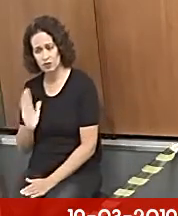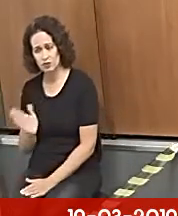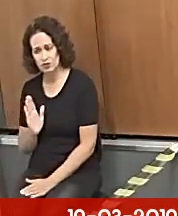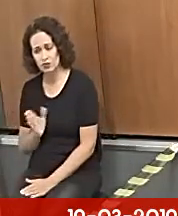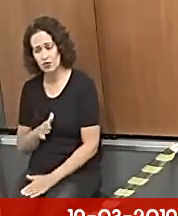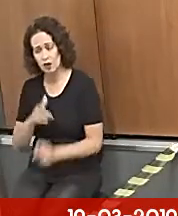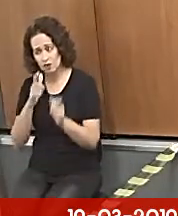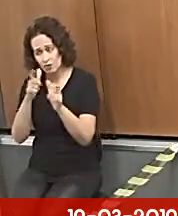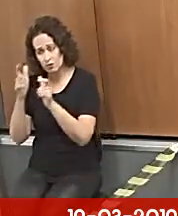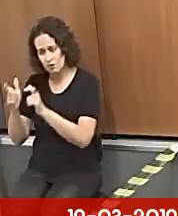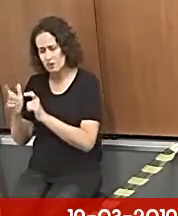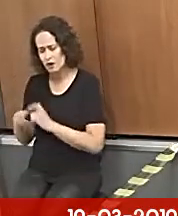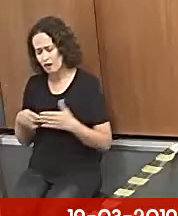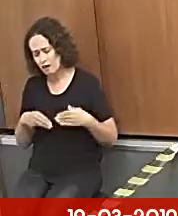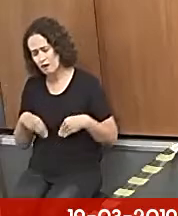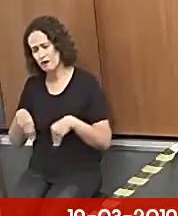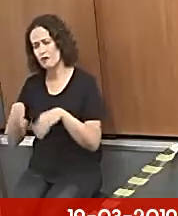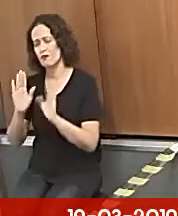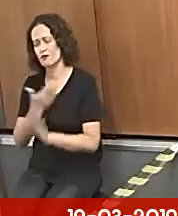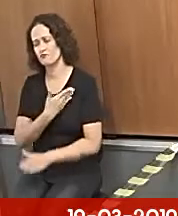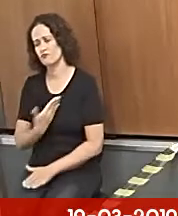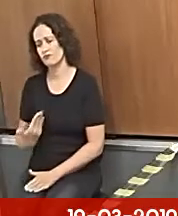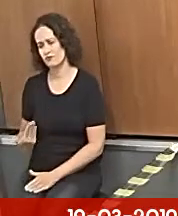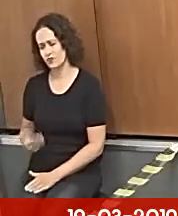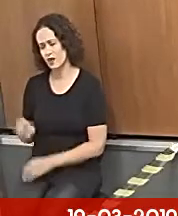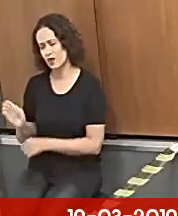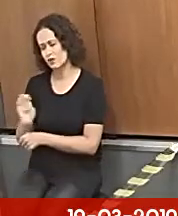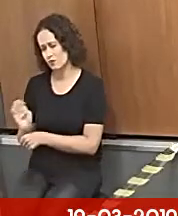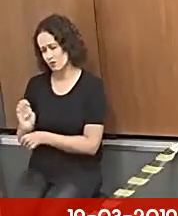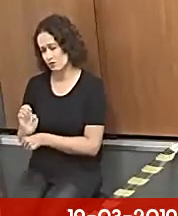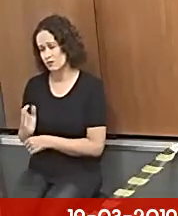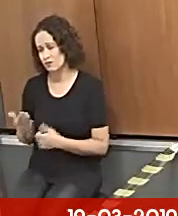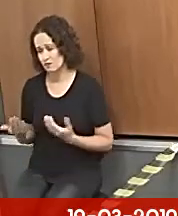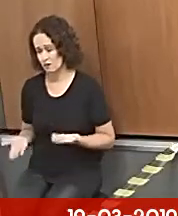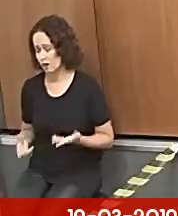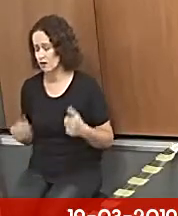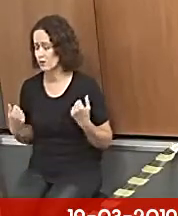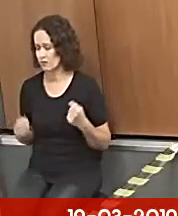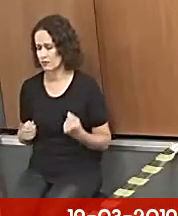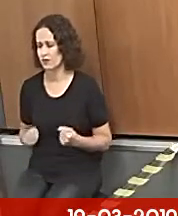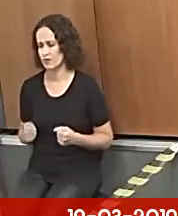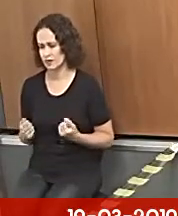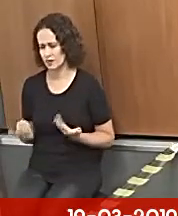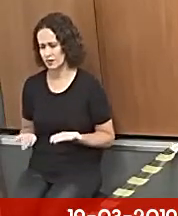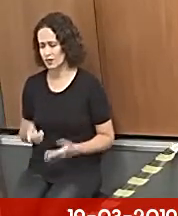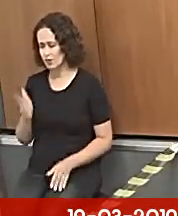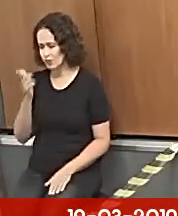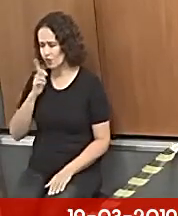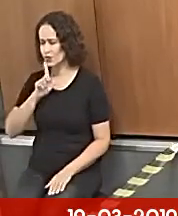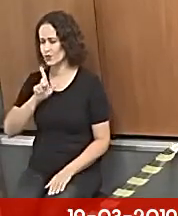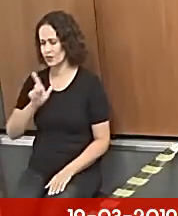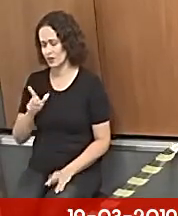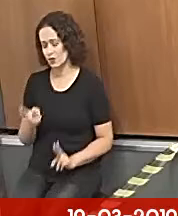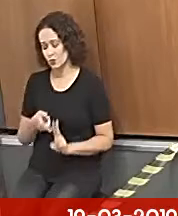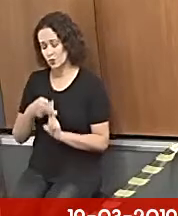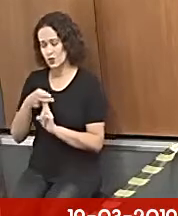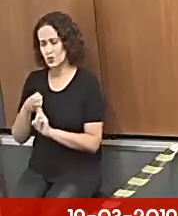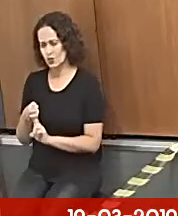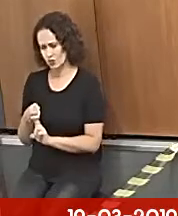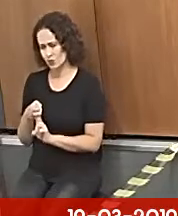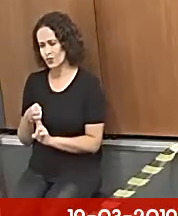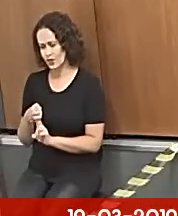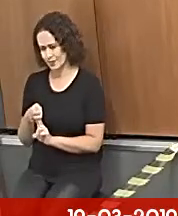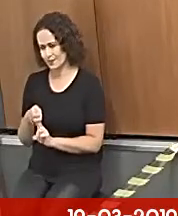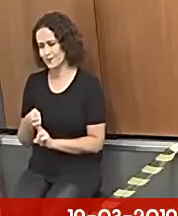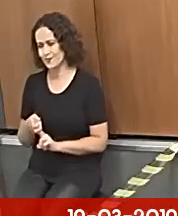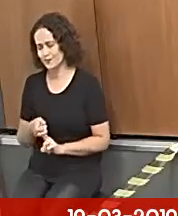trair levar até o governo do estado nem pra ver se a gente consegue aderir à adesão para que o sus por mês para as